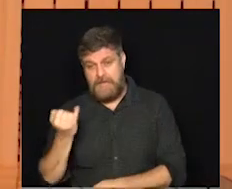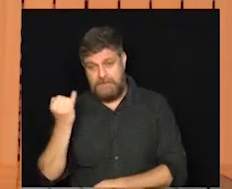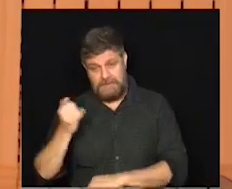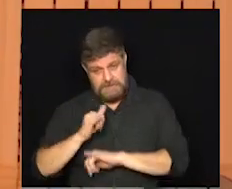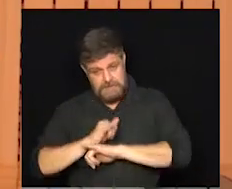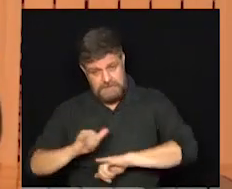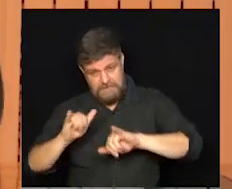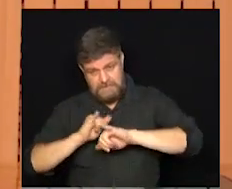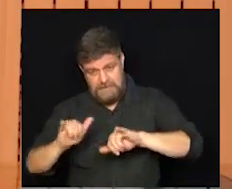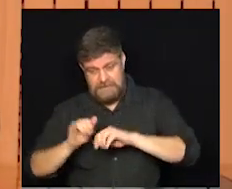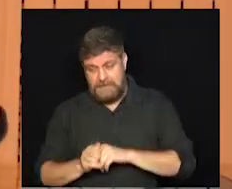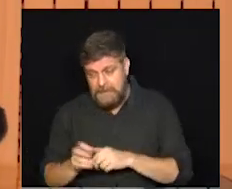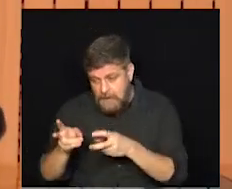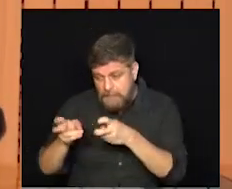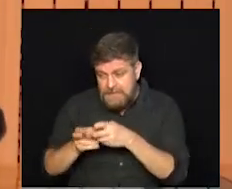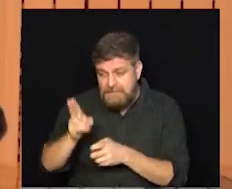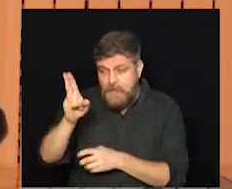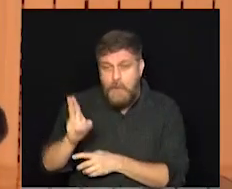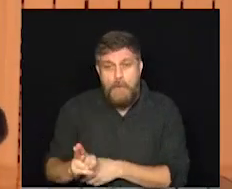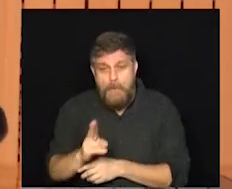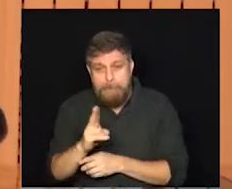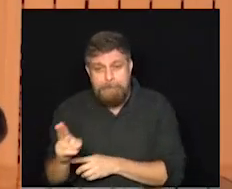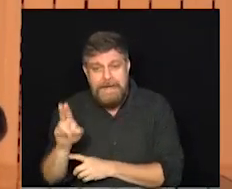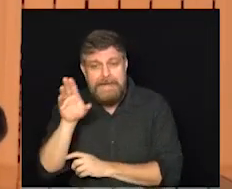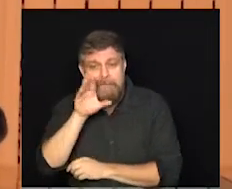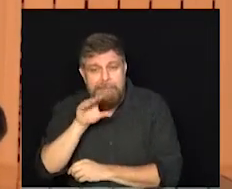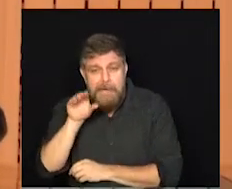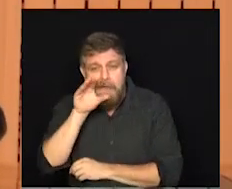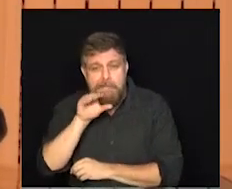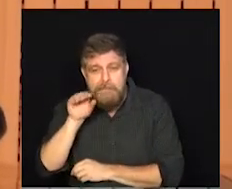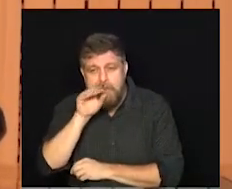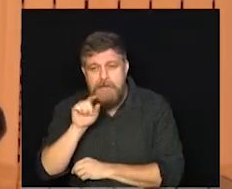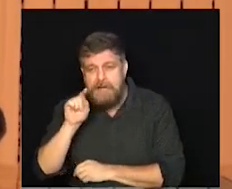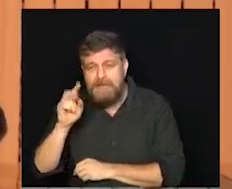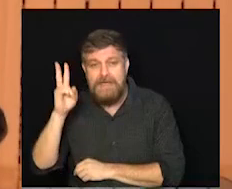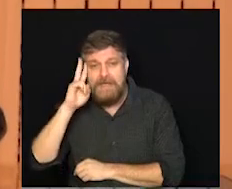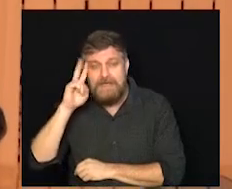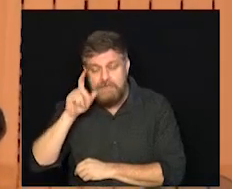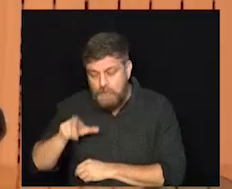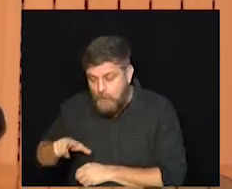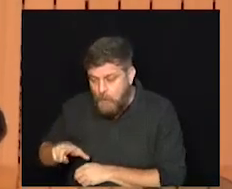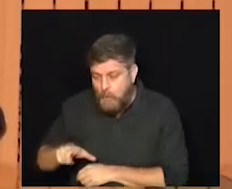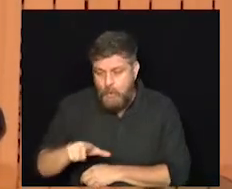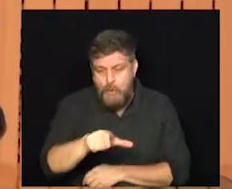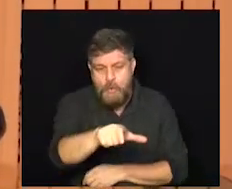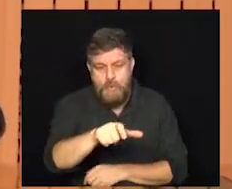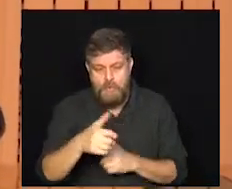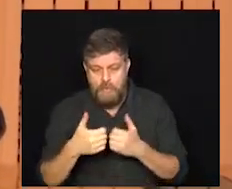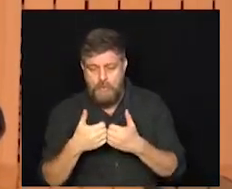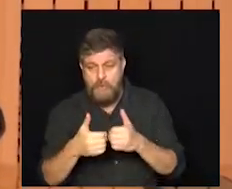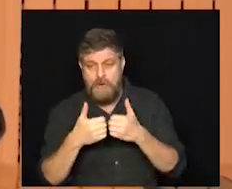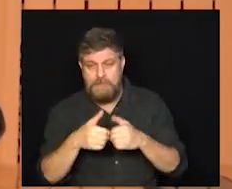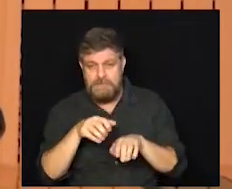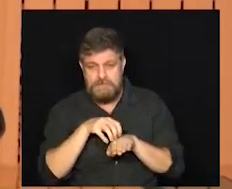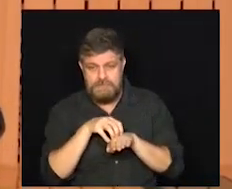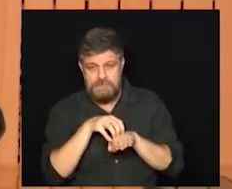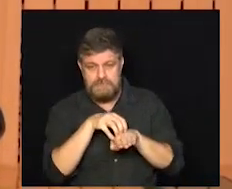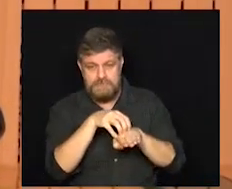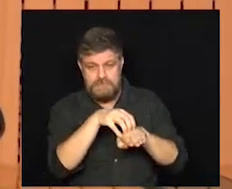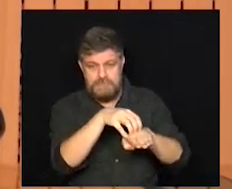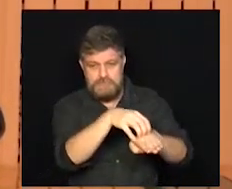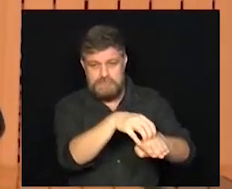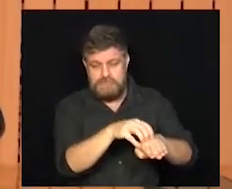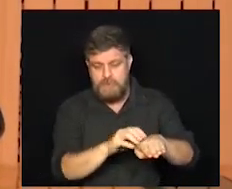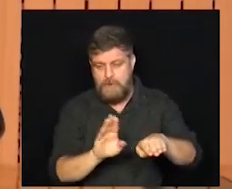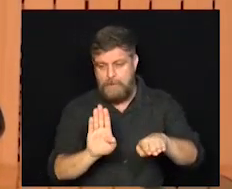na fala do Padre André, ele traz a questão do corredor BRT, portanto, o transporte